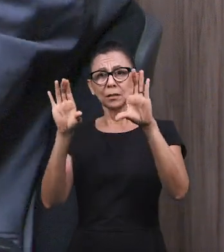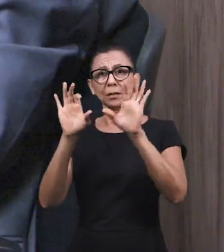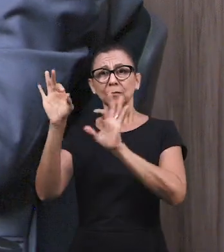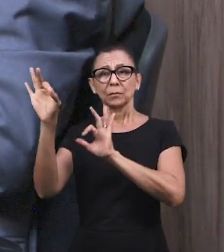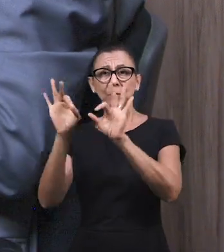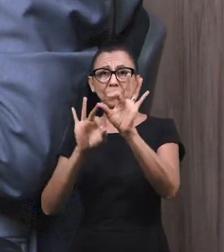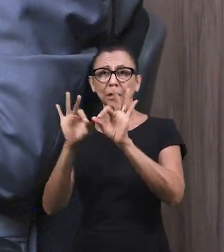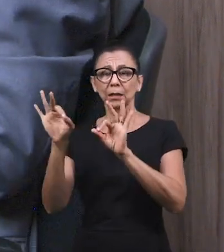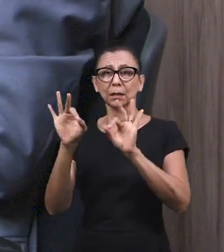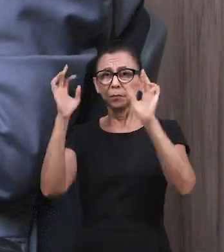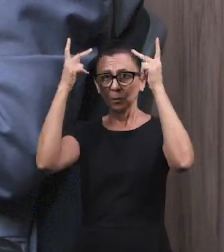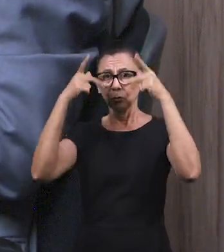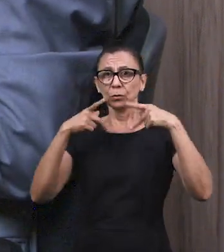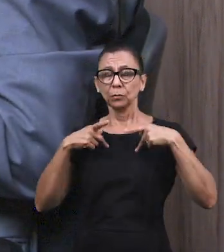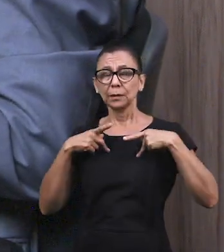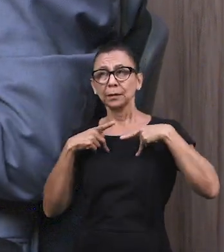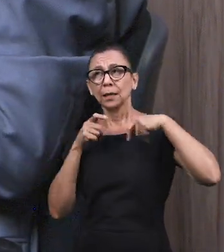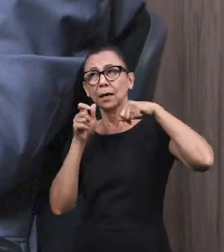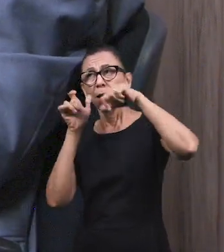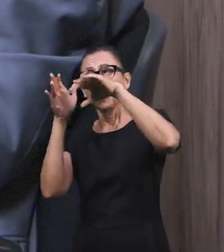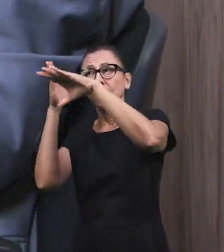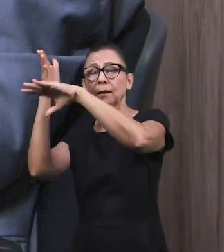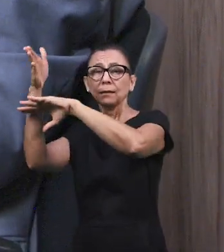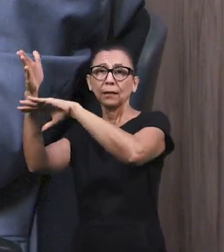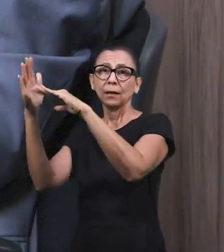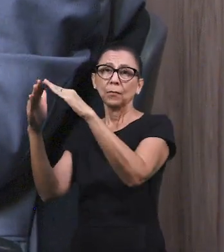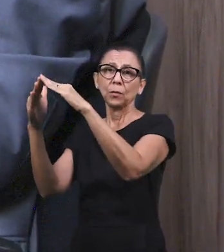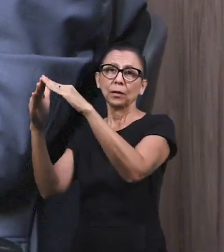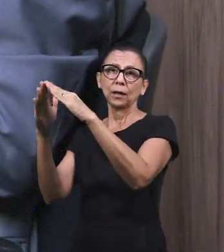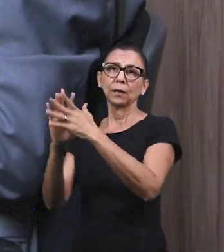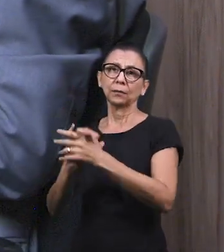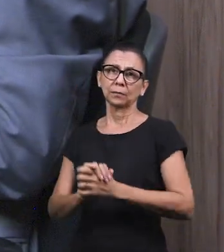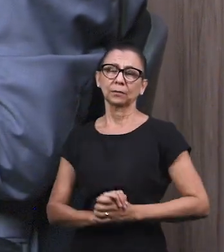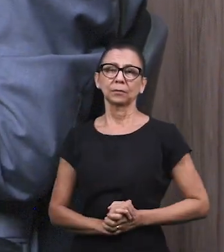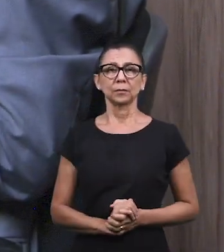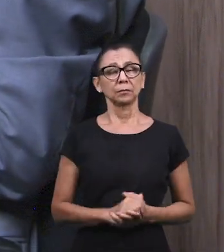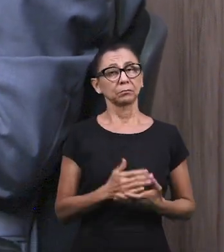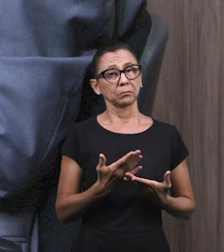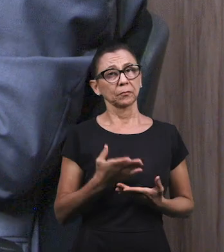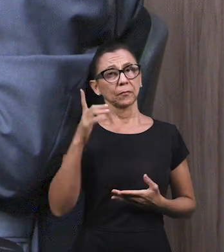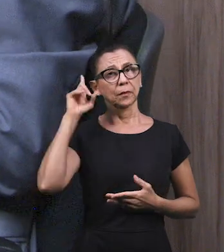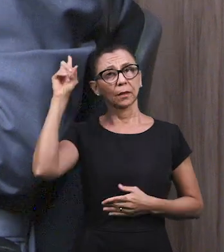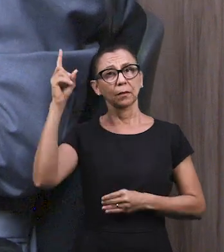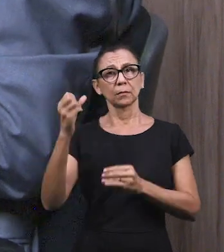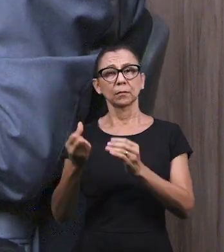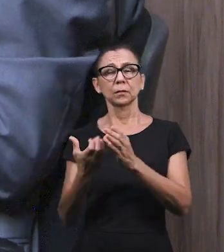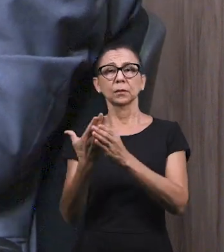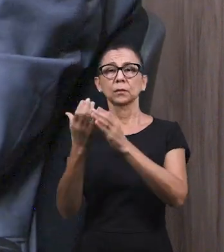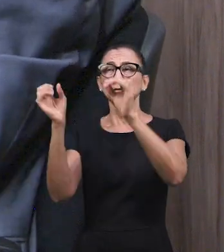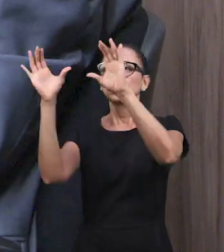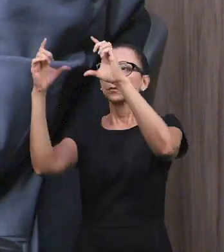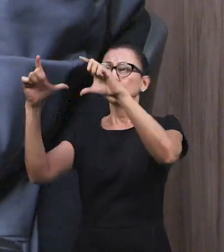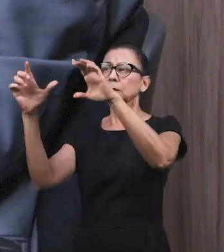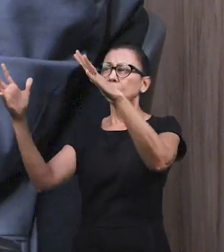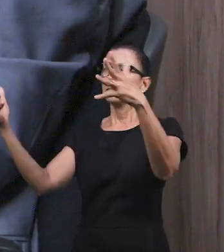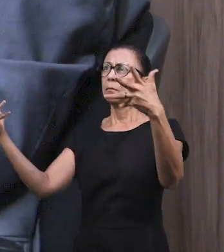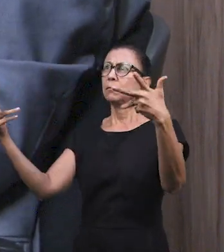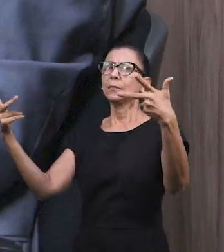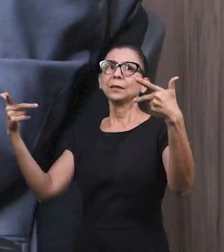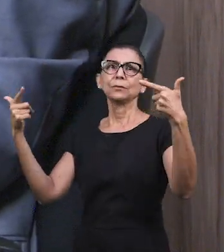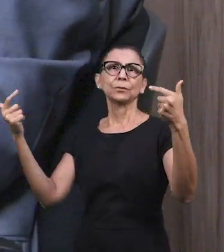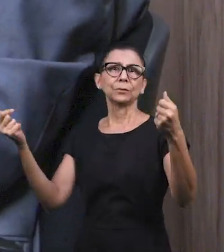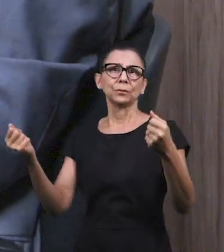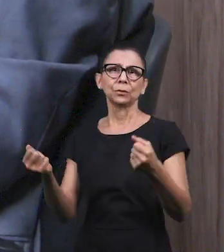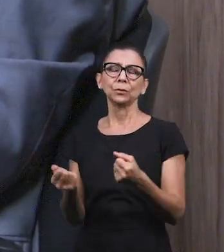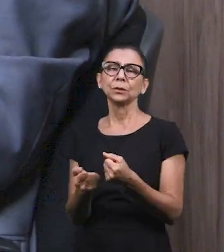que o homem habitasse. Aliás, quando Deus criou o homem, fez para o homem o que nós chamamos de paraíso. Né? Quer dizer, é um lugar maravilhoso. O